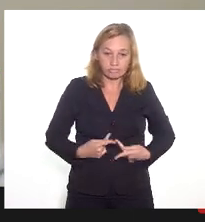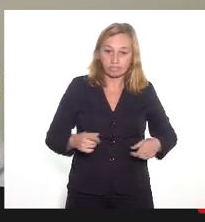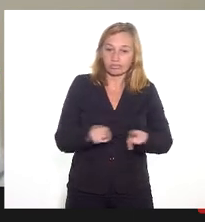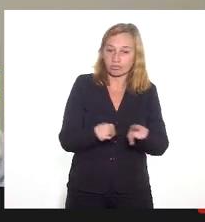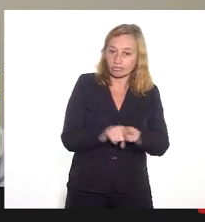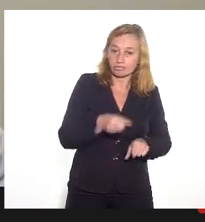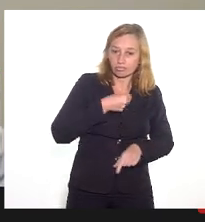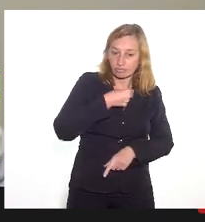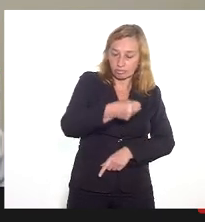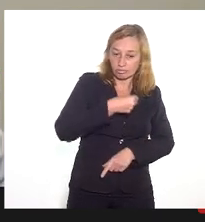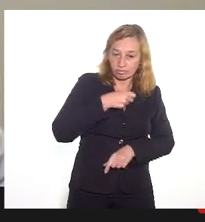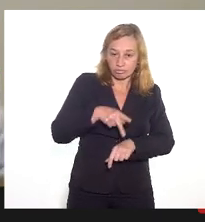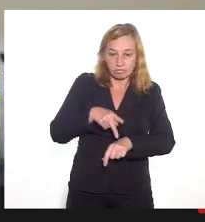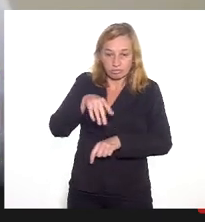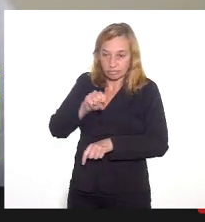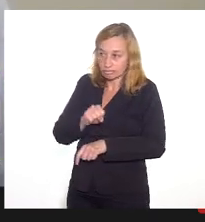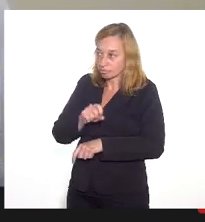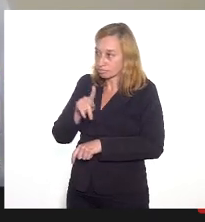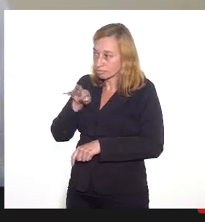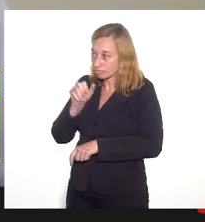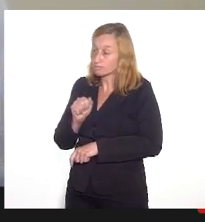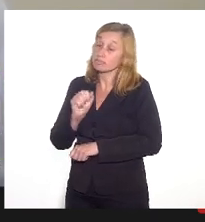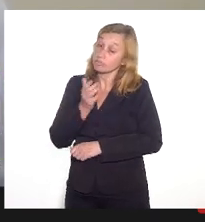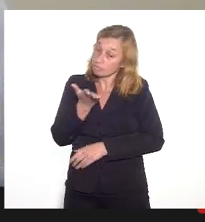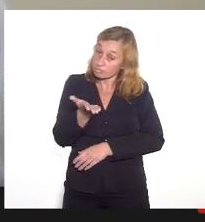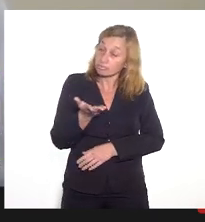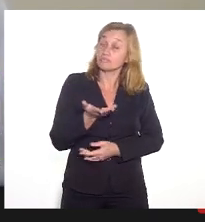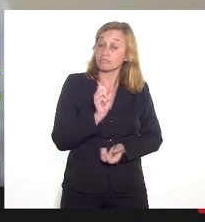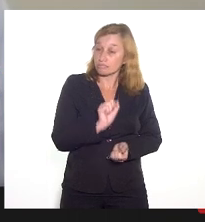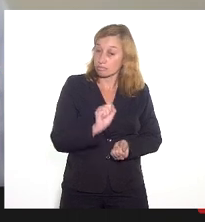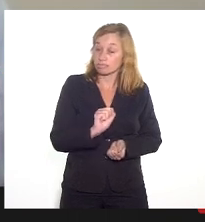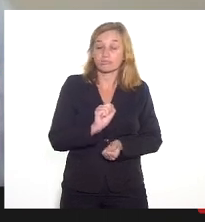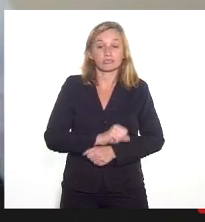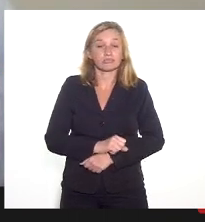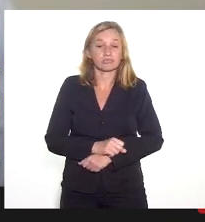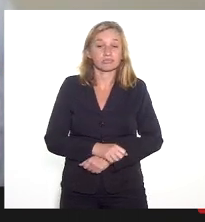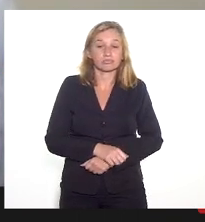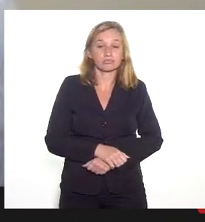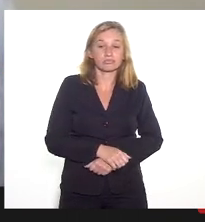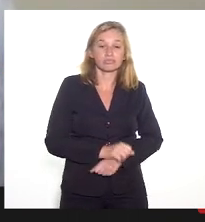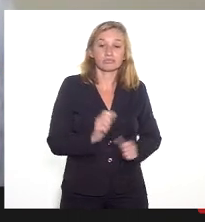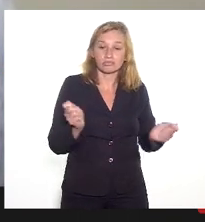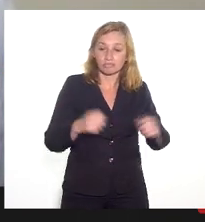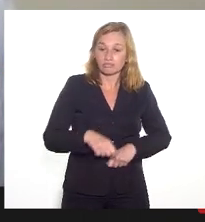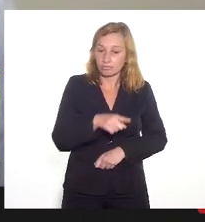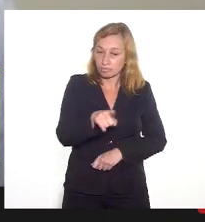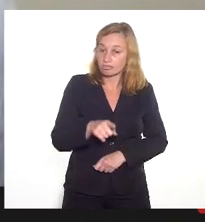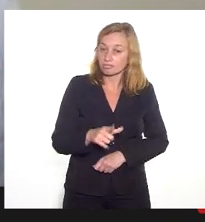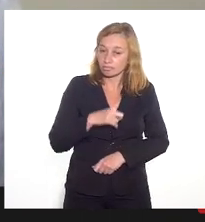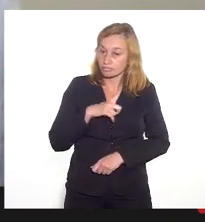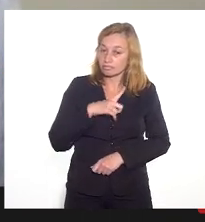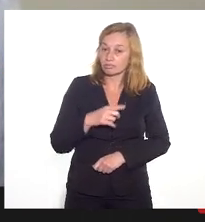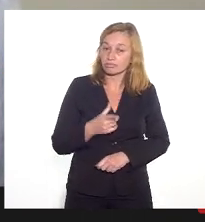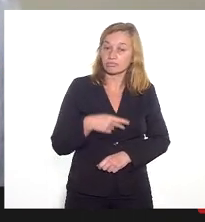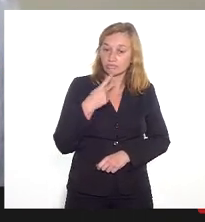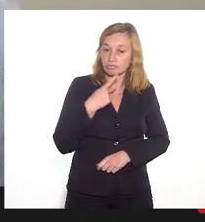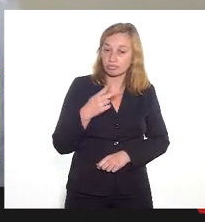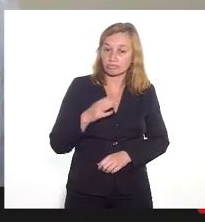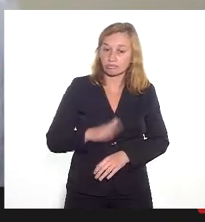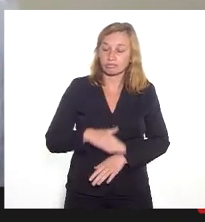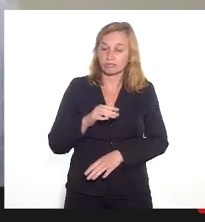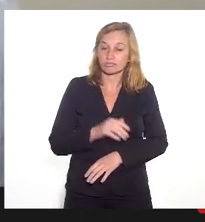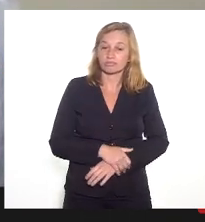jornalista pós-graduada nessa área, portanto, de várias formas e de várias possibilidades você tem para fortalecer a nossa frente